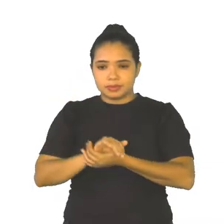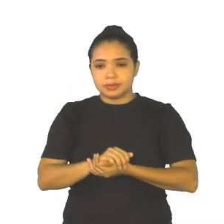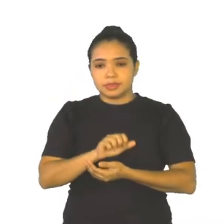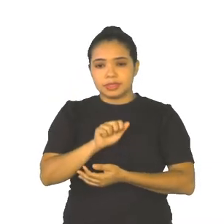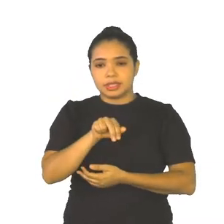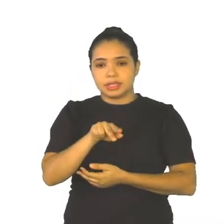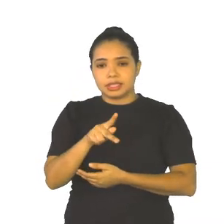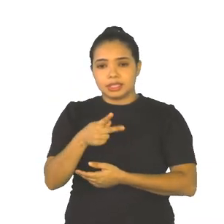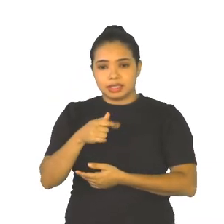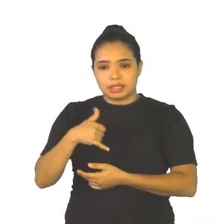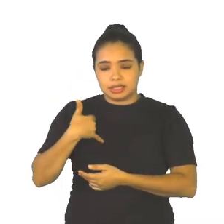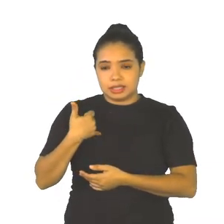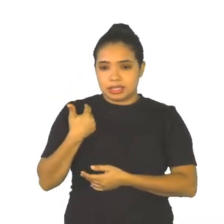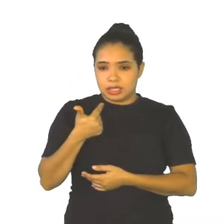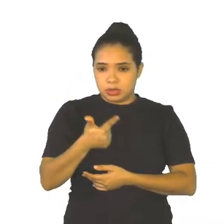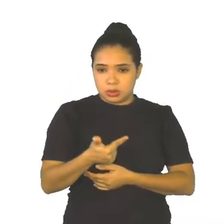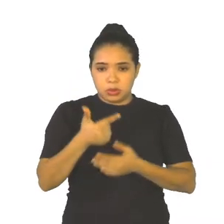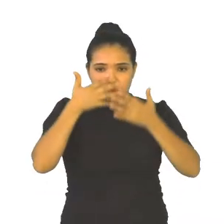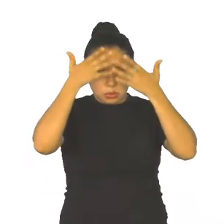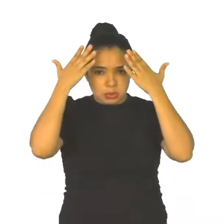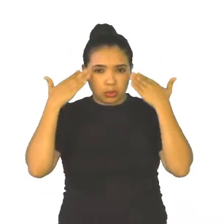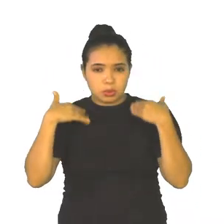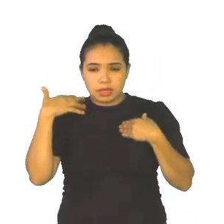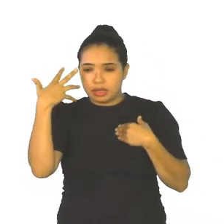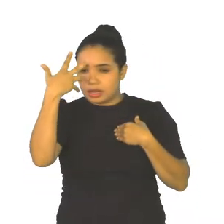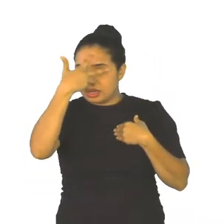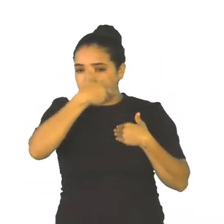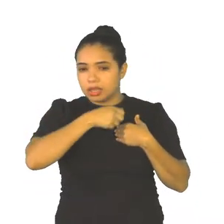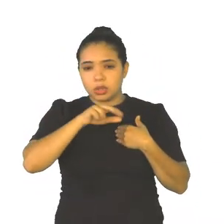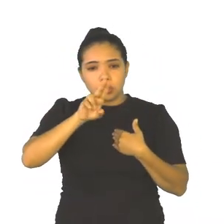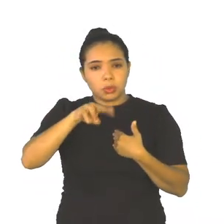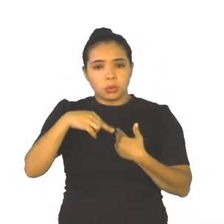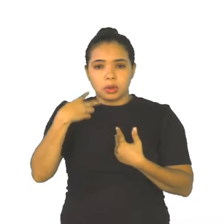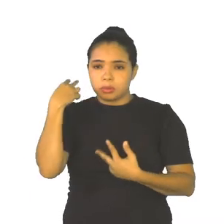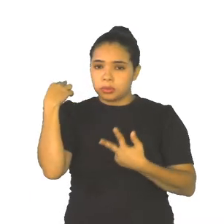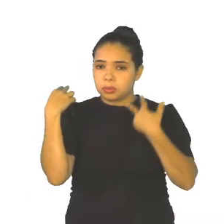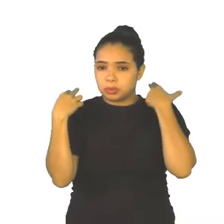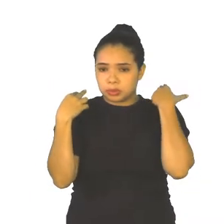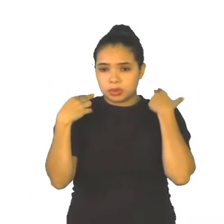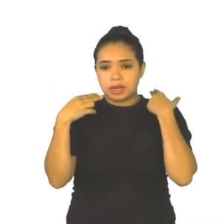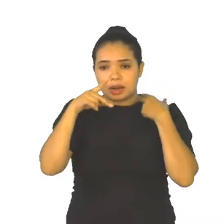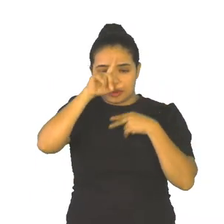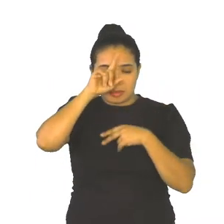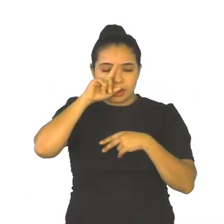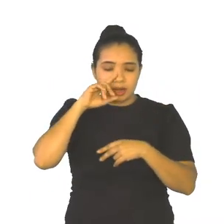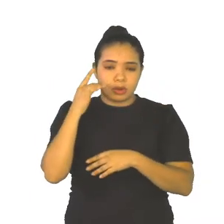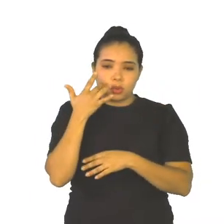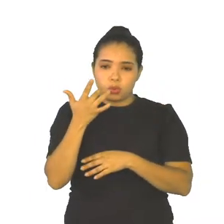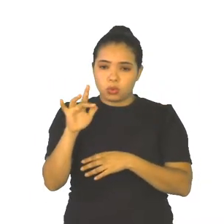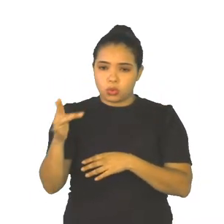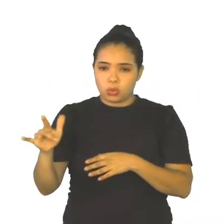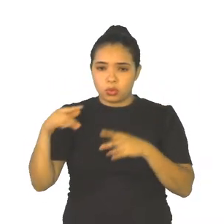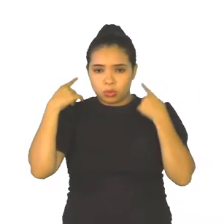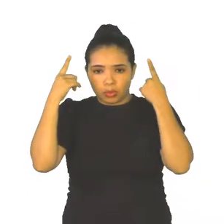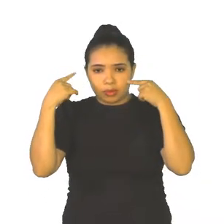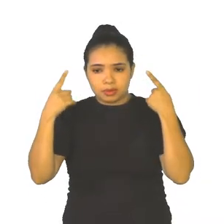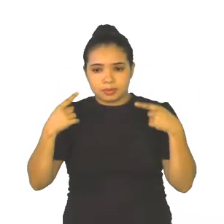anos, loira, linda, nunca tinha cortado os cabelos, eram amarelos ouro e